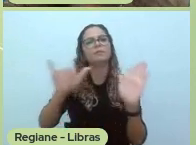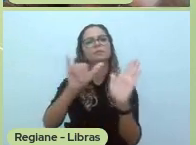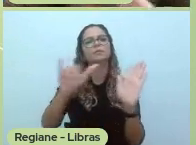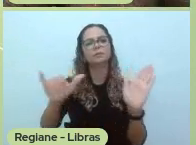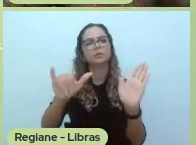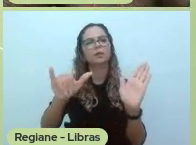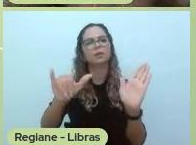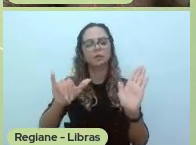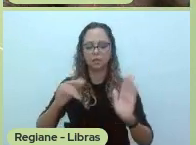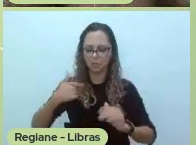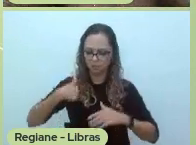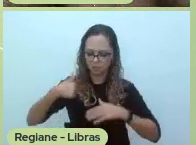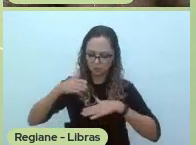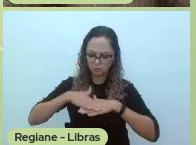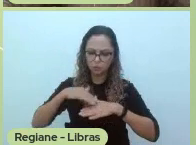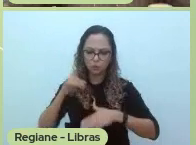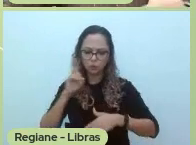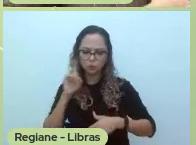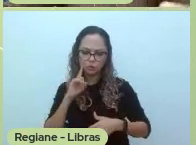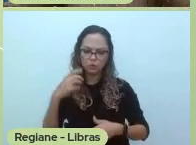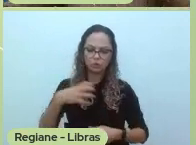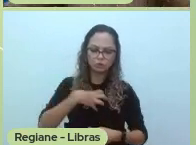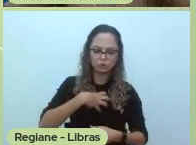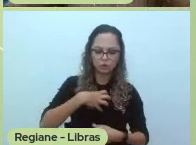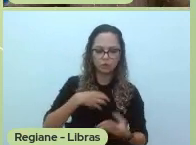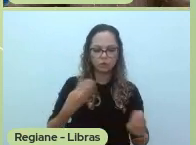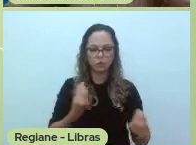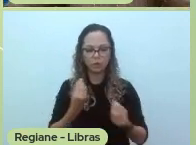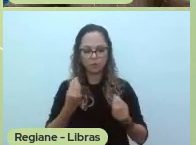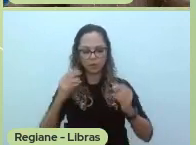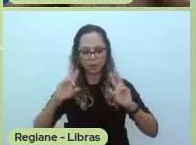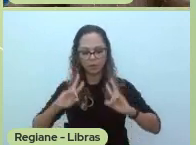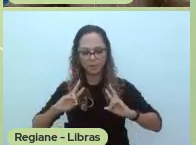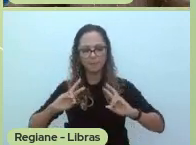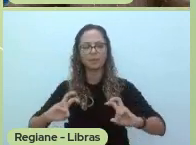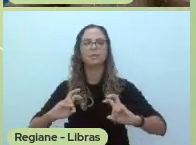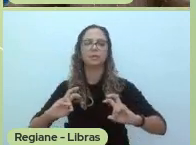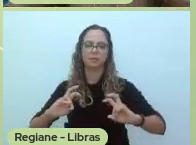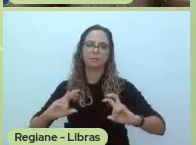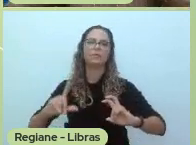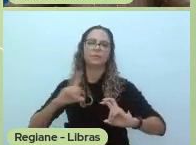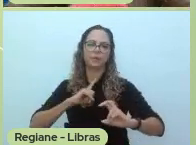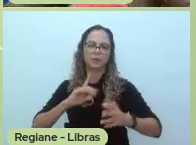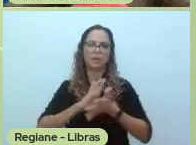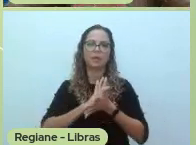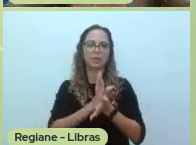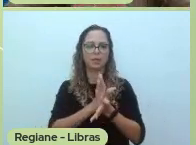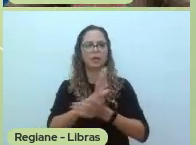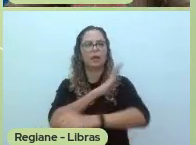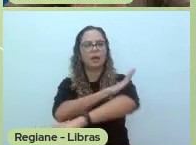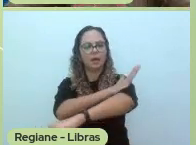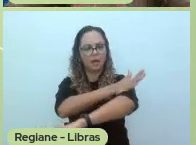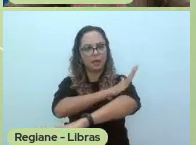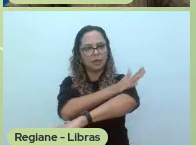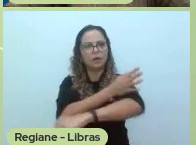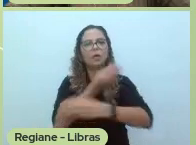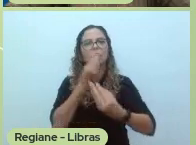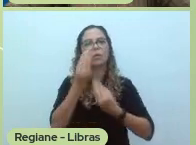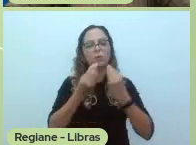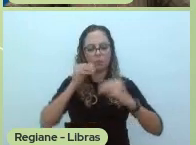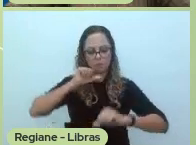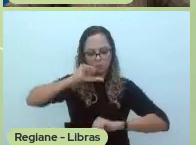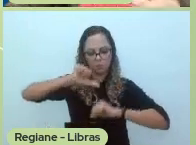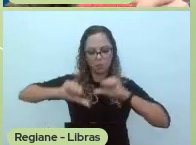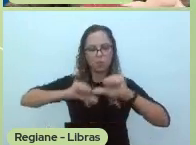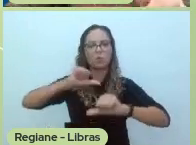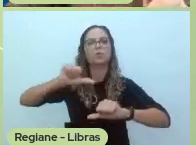na nossa linguagem, como é que a gente transforma a linguagem para tirar isso. E